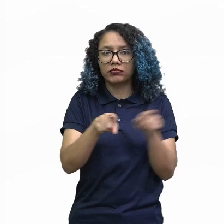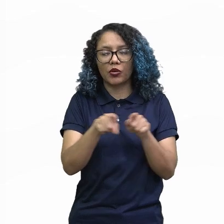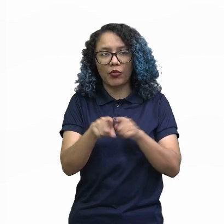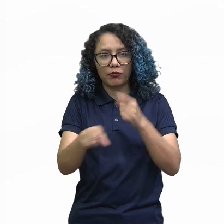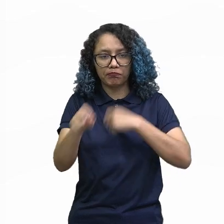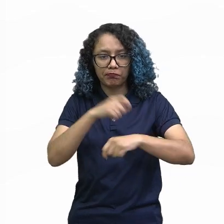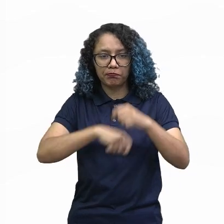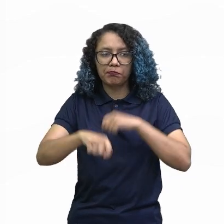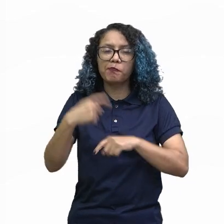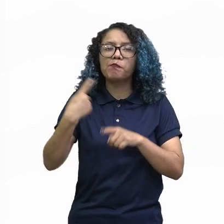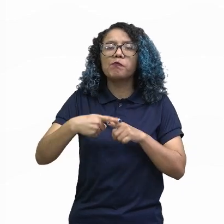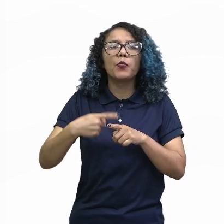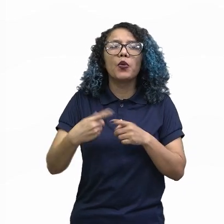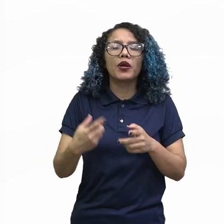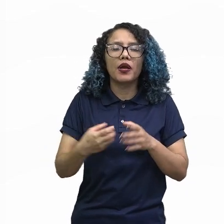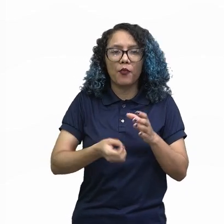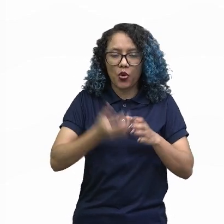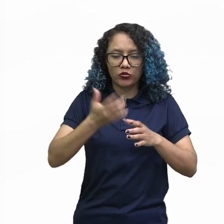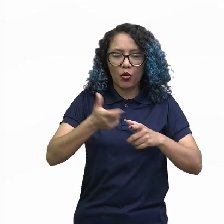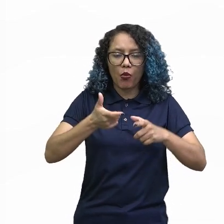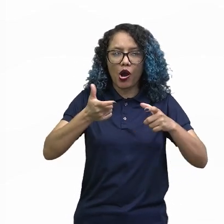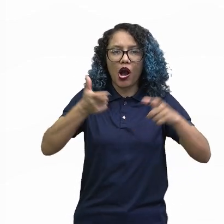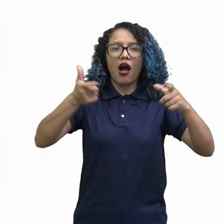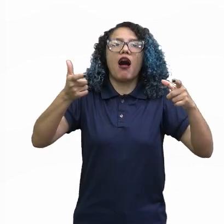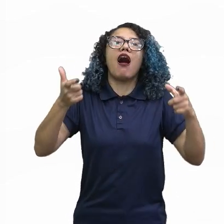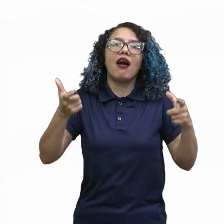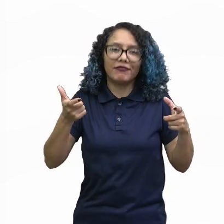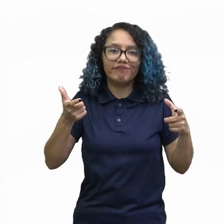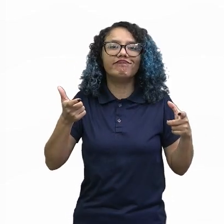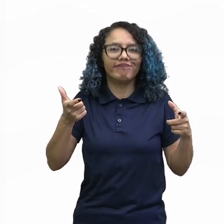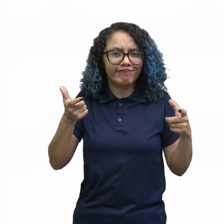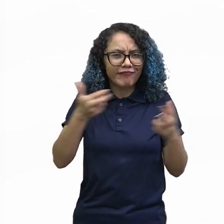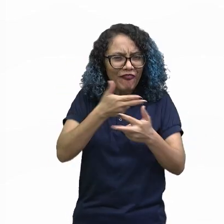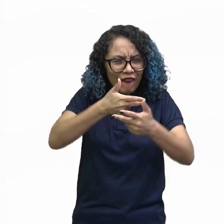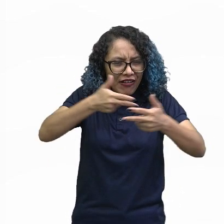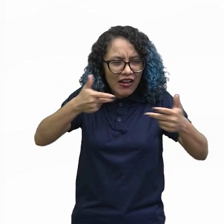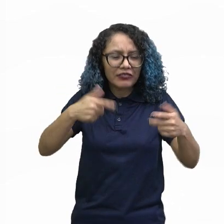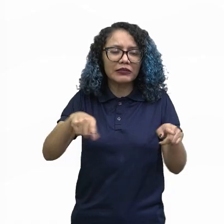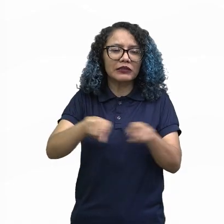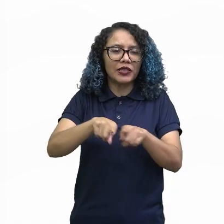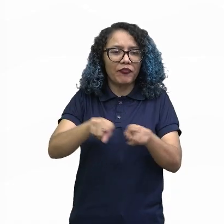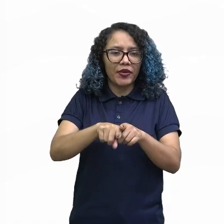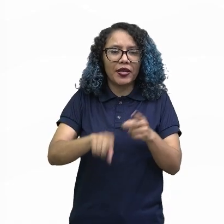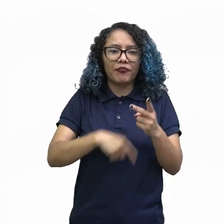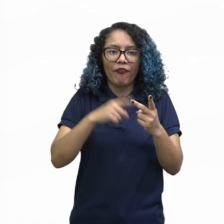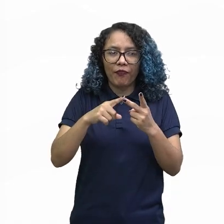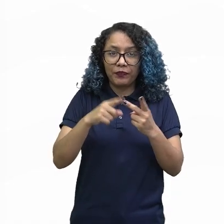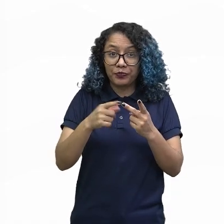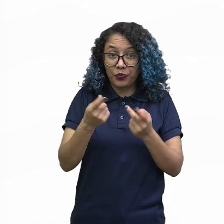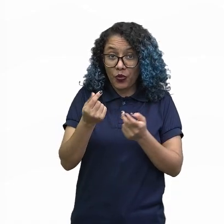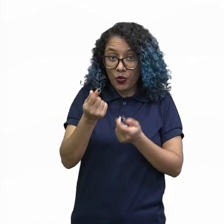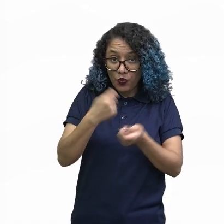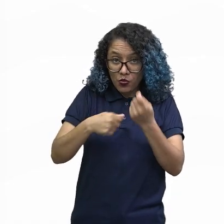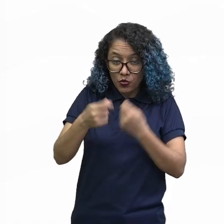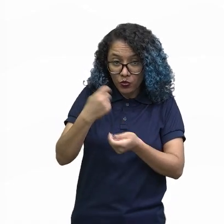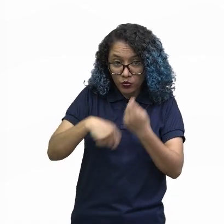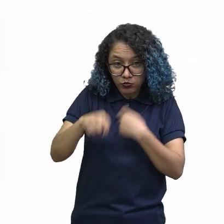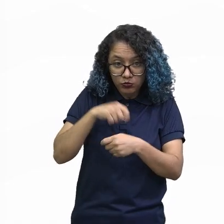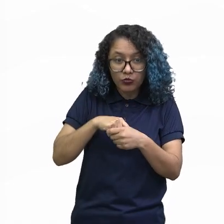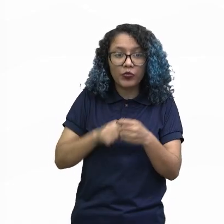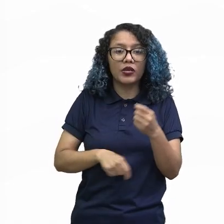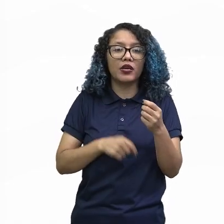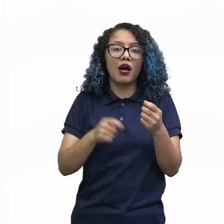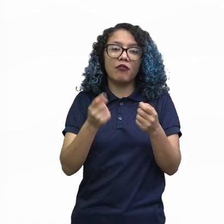gente vai conseguir produzir em larga escala esses alimentos. Redução de custos, maior quantidade de